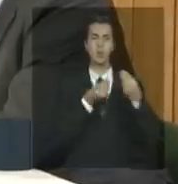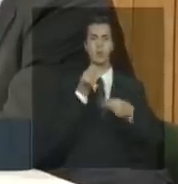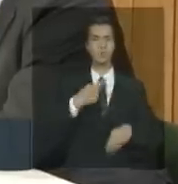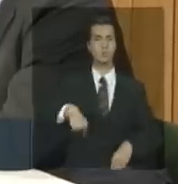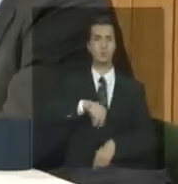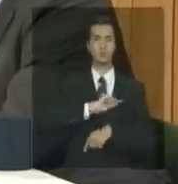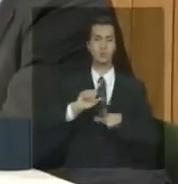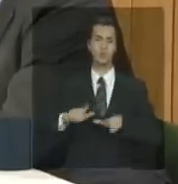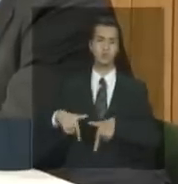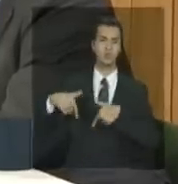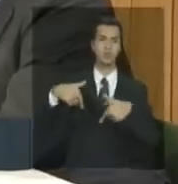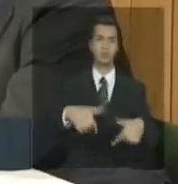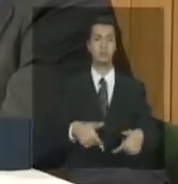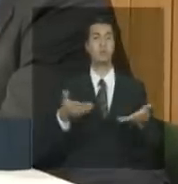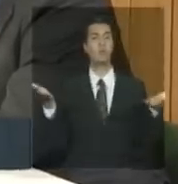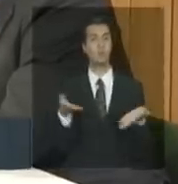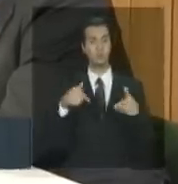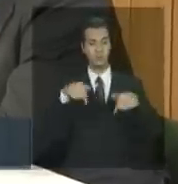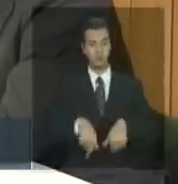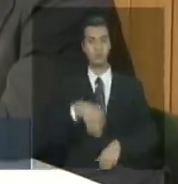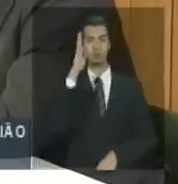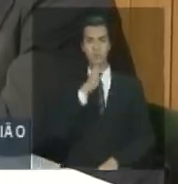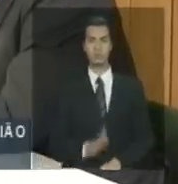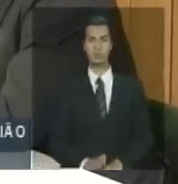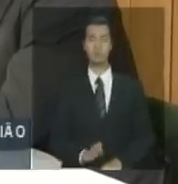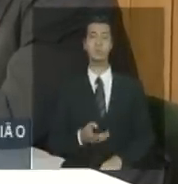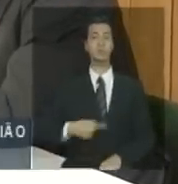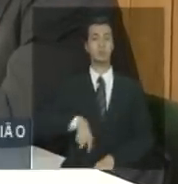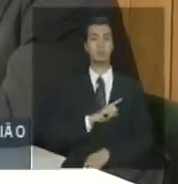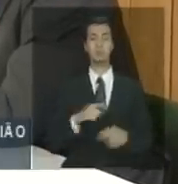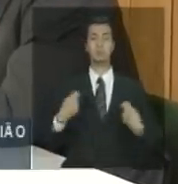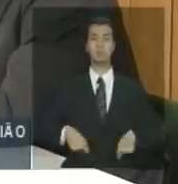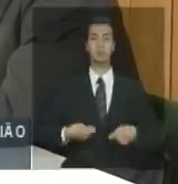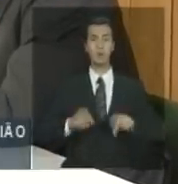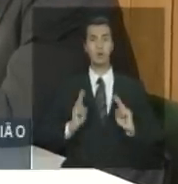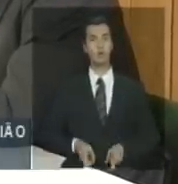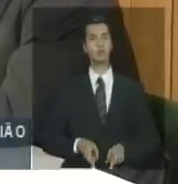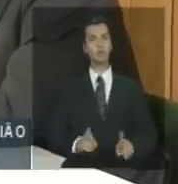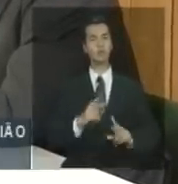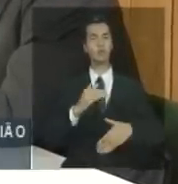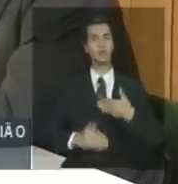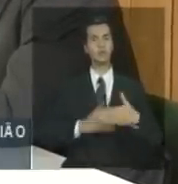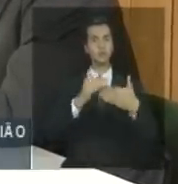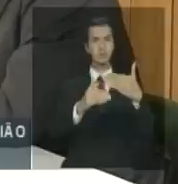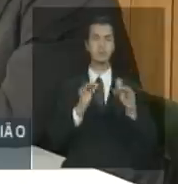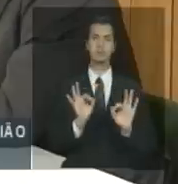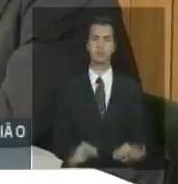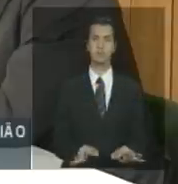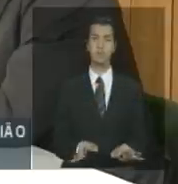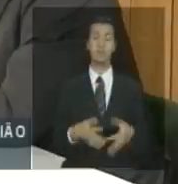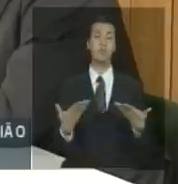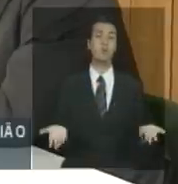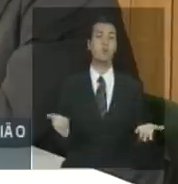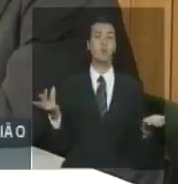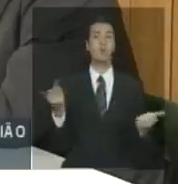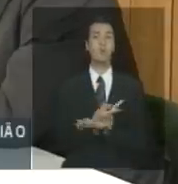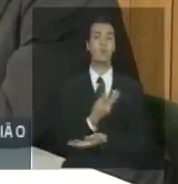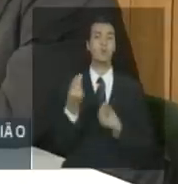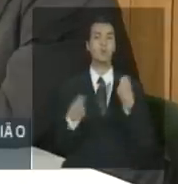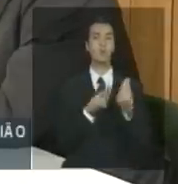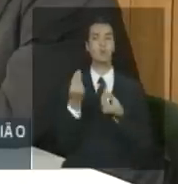nós temos hoje no Brasil para continuar o crescimento sustentável num cenário